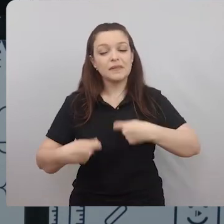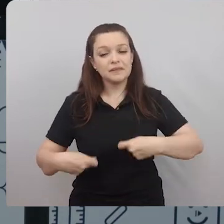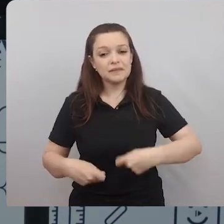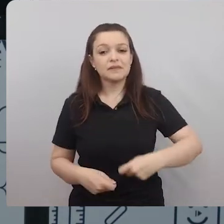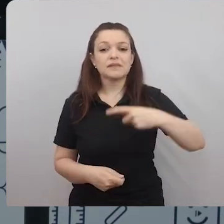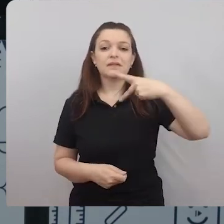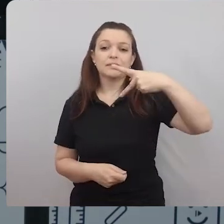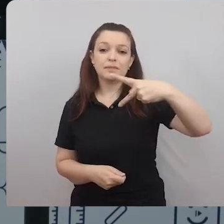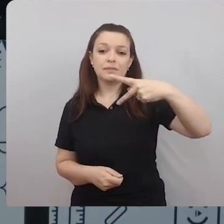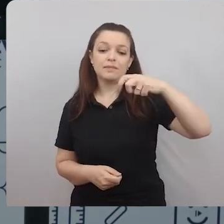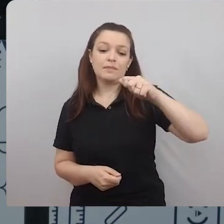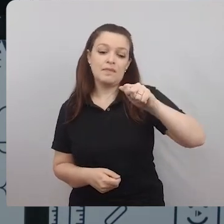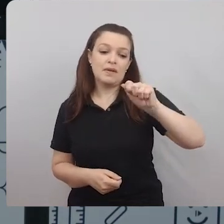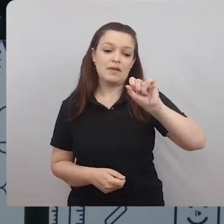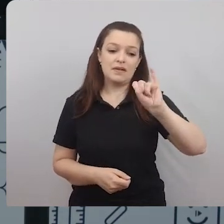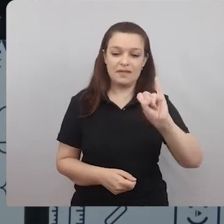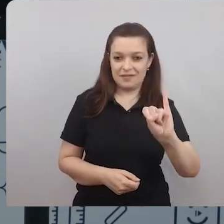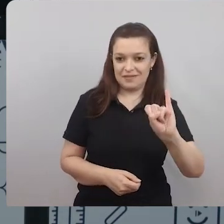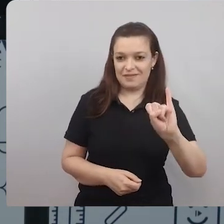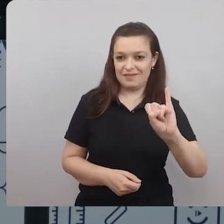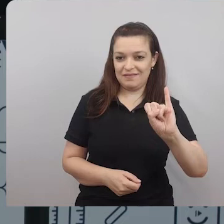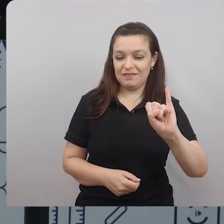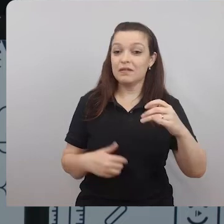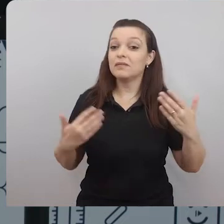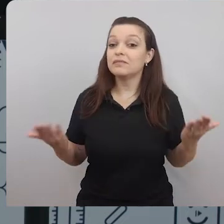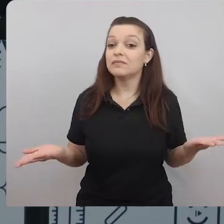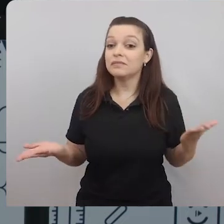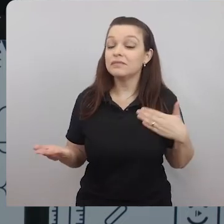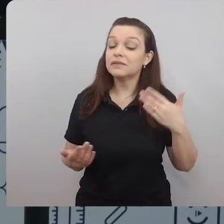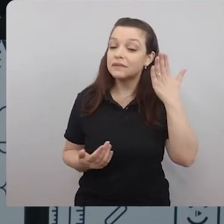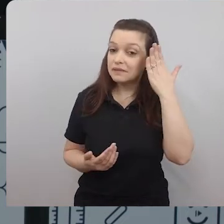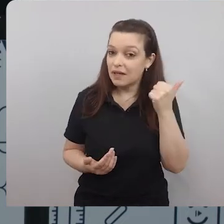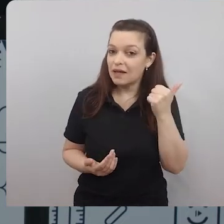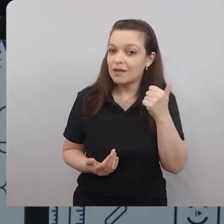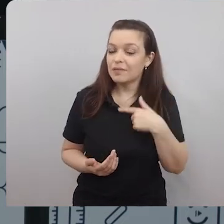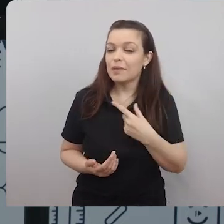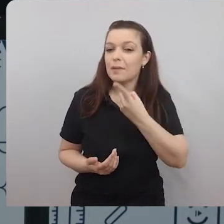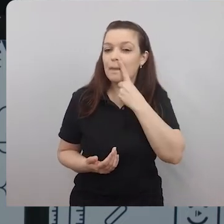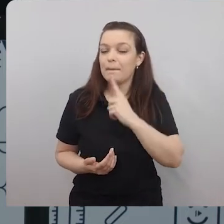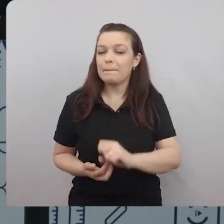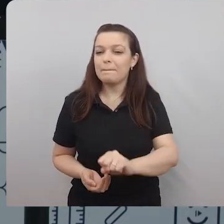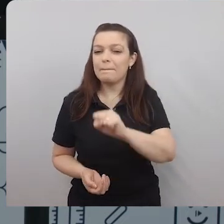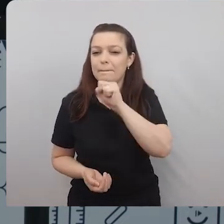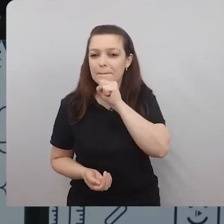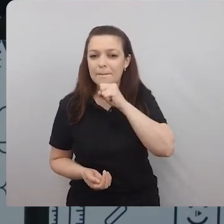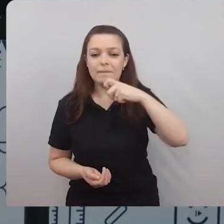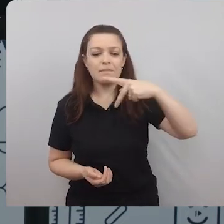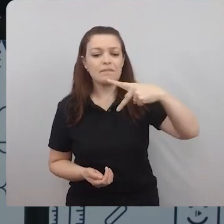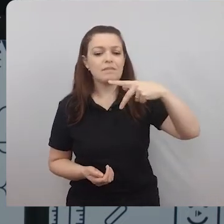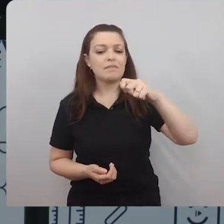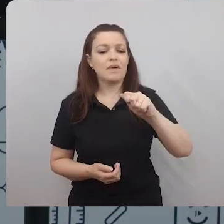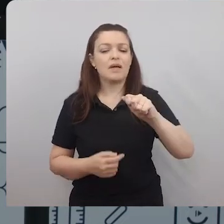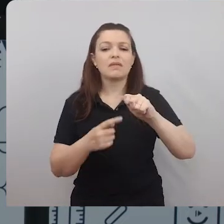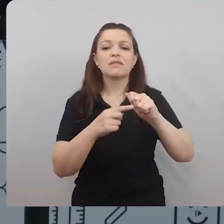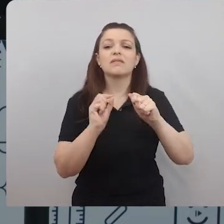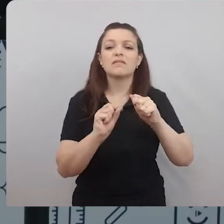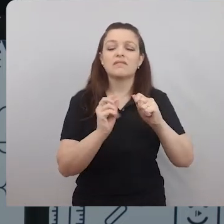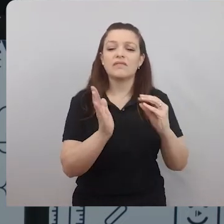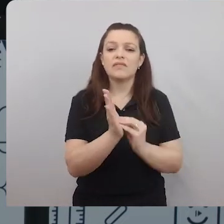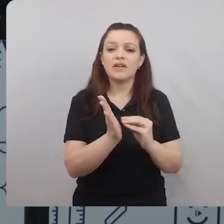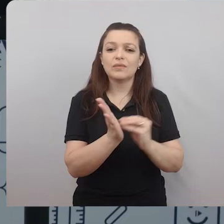é pai. Que letra é essa no final aqui? Esse